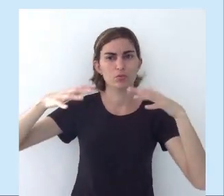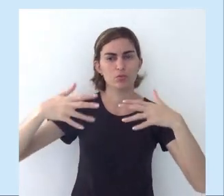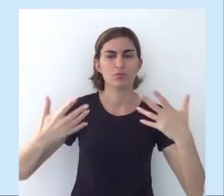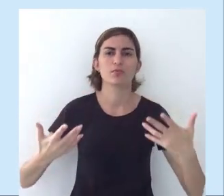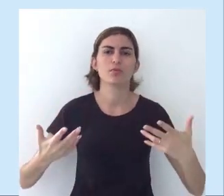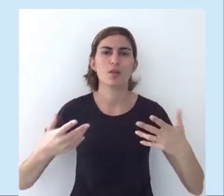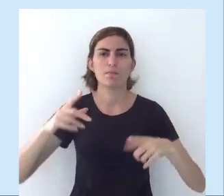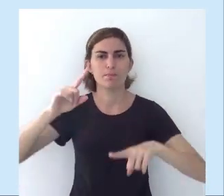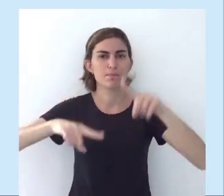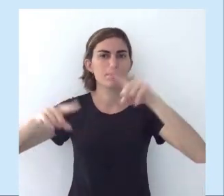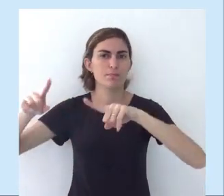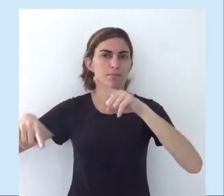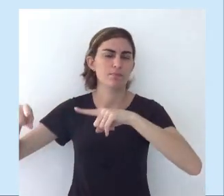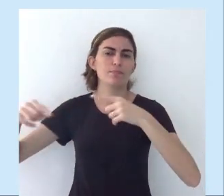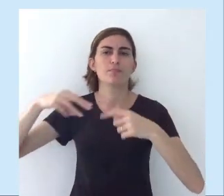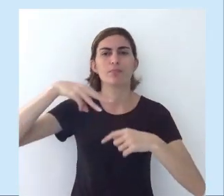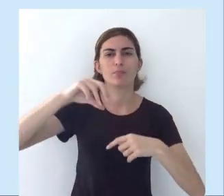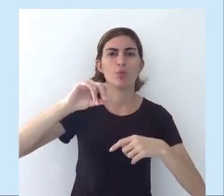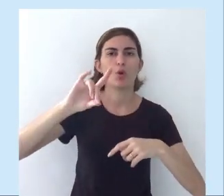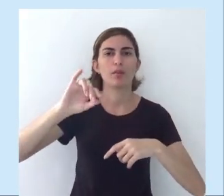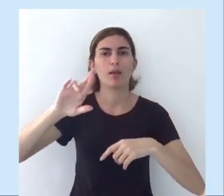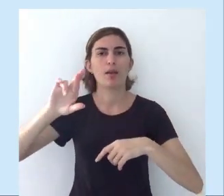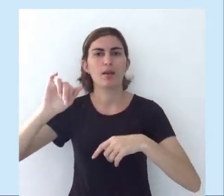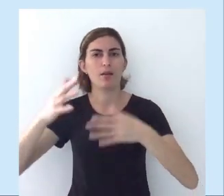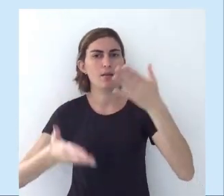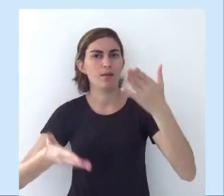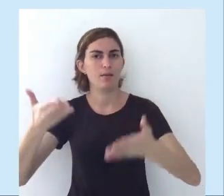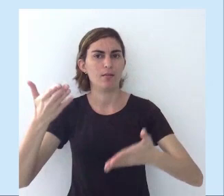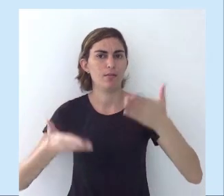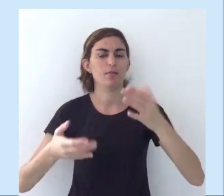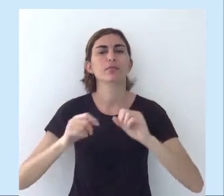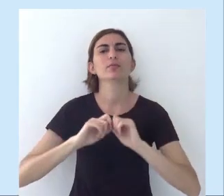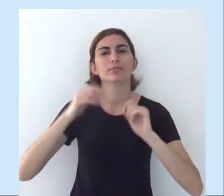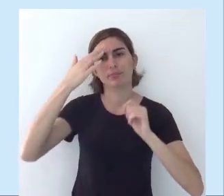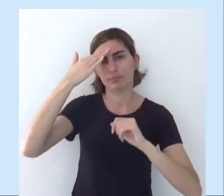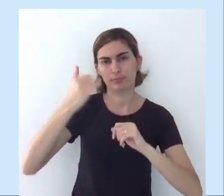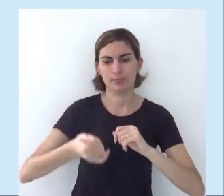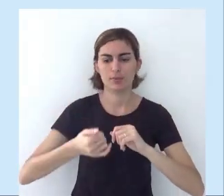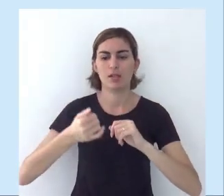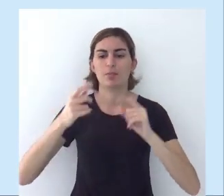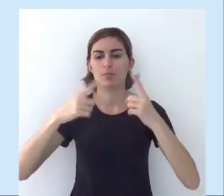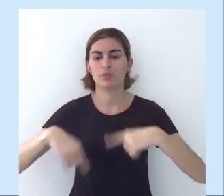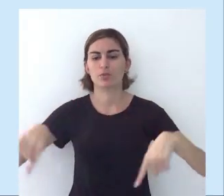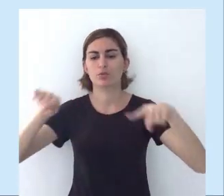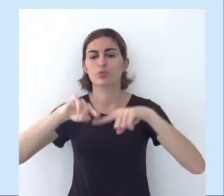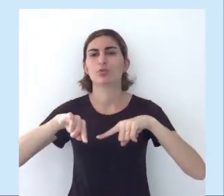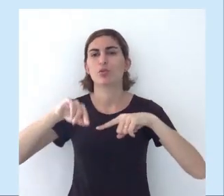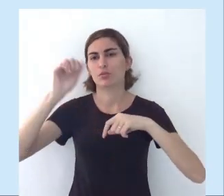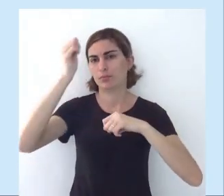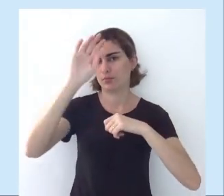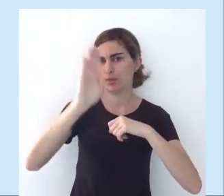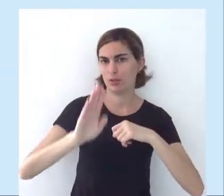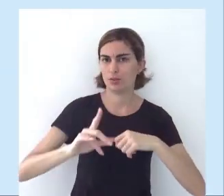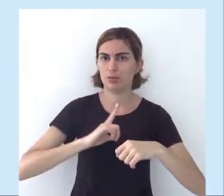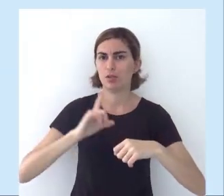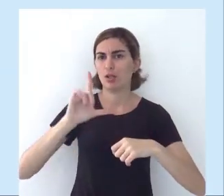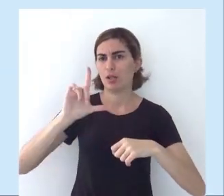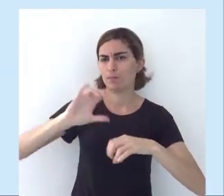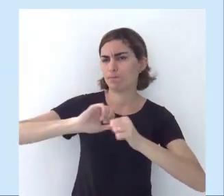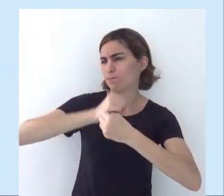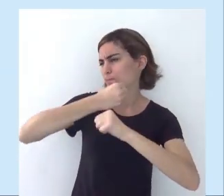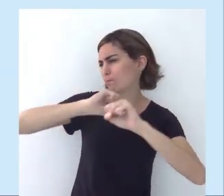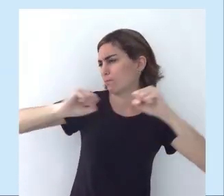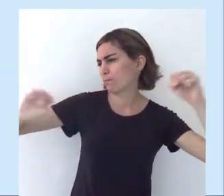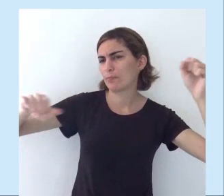chuva moderada também, gente. Então, como assim, professor? Nós sabemos que o nosso Brasil tem um